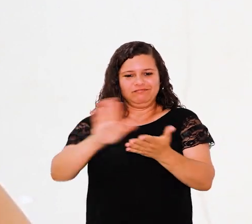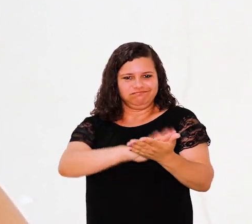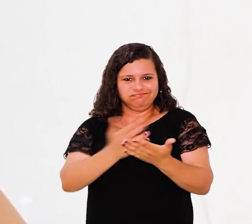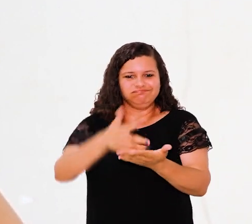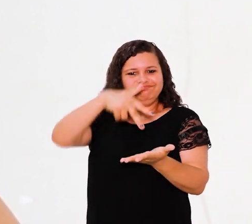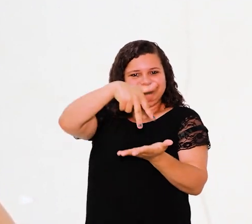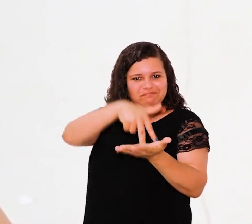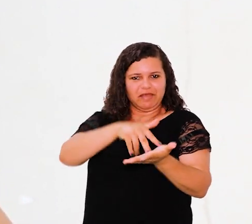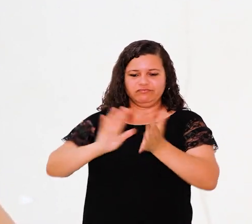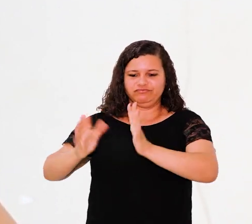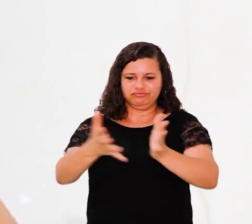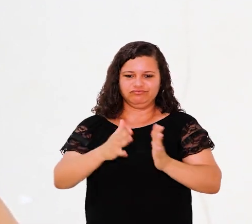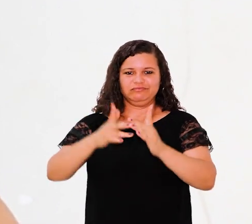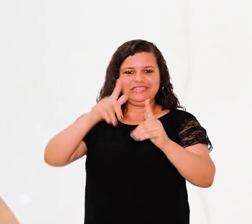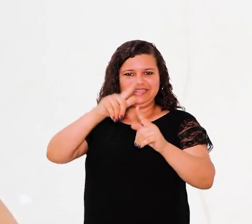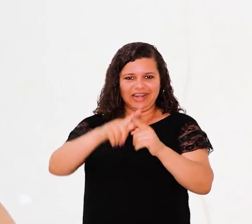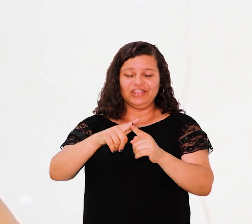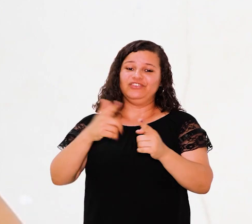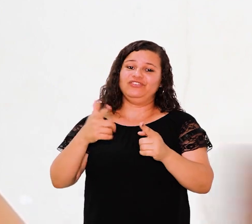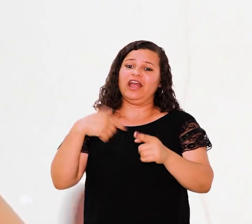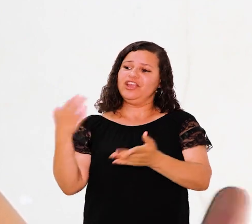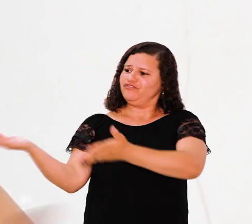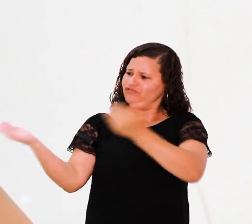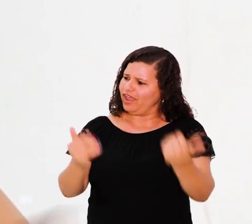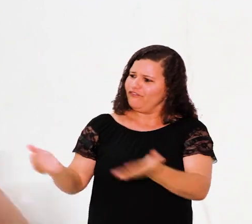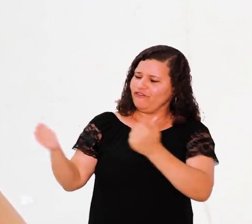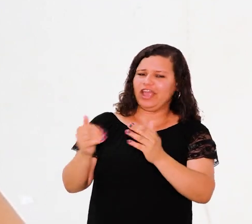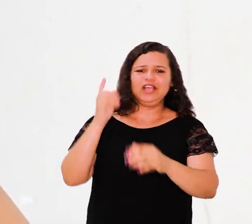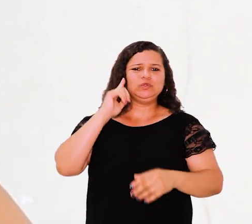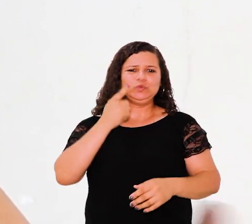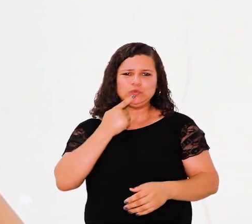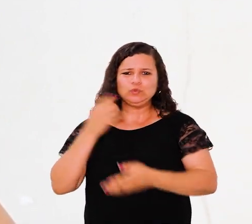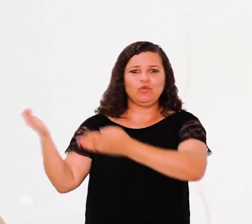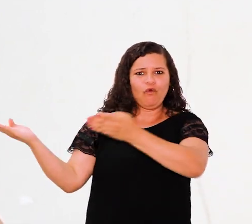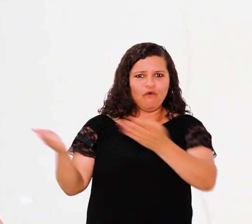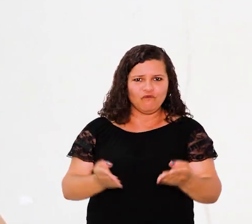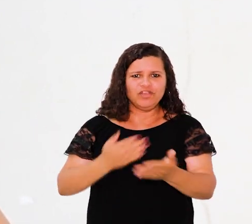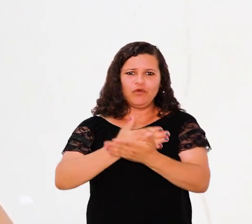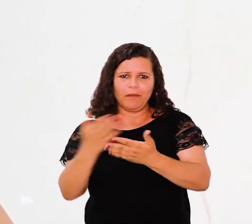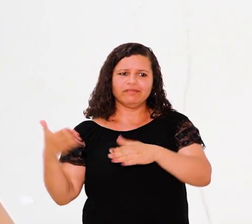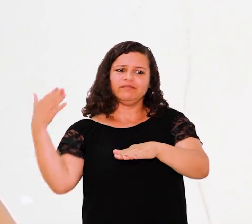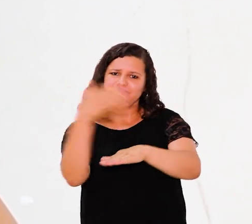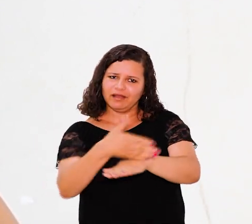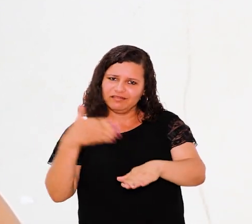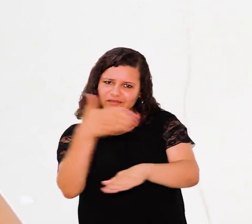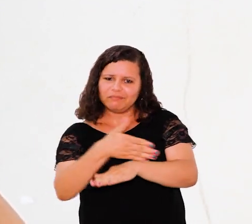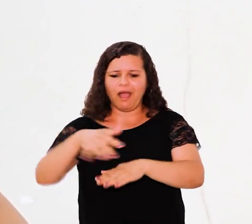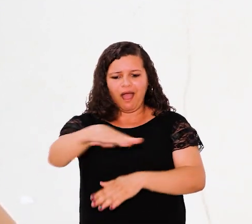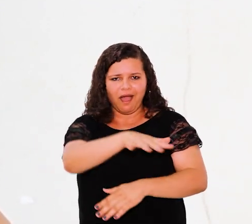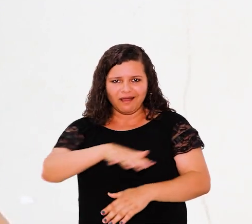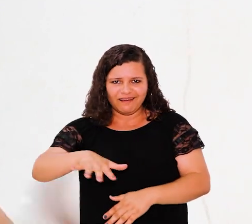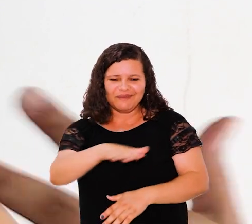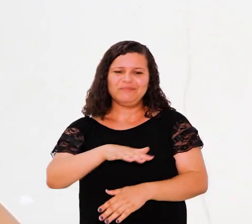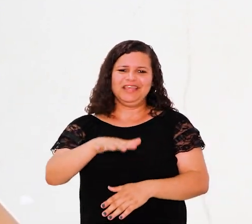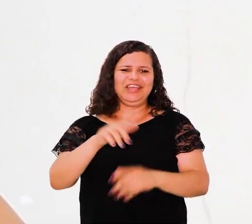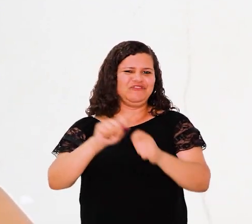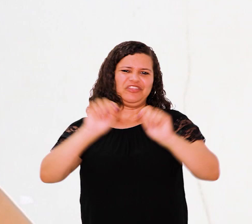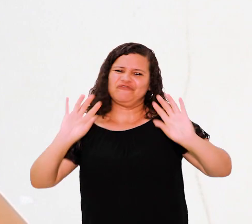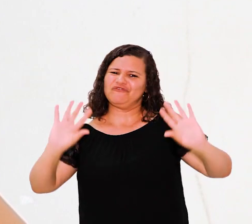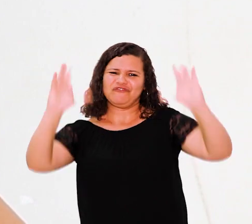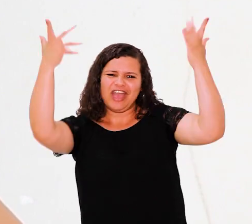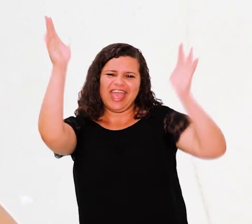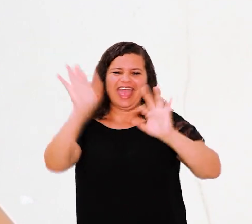lá em pé, na igreja e tal. E aí a gente fazia o convite para os surdos começarem a participar desse ambiente. A gente